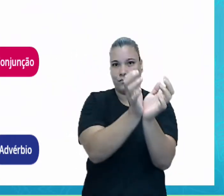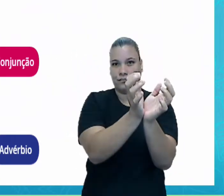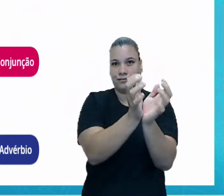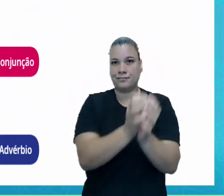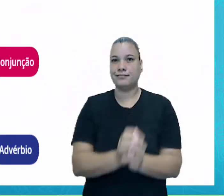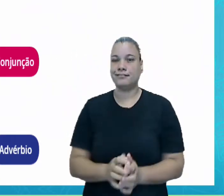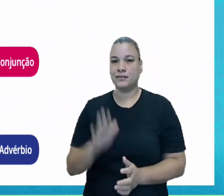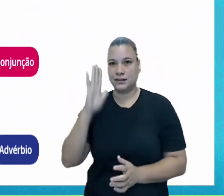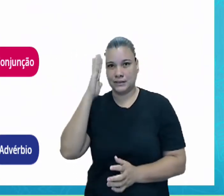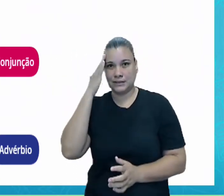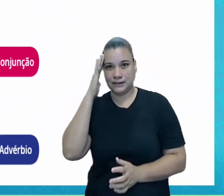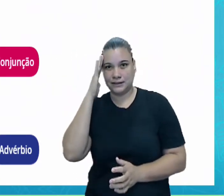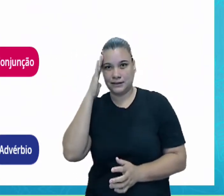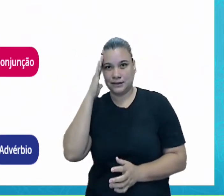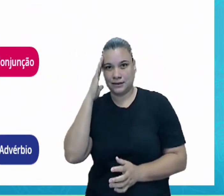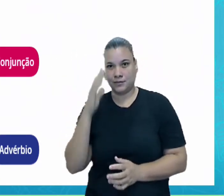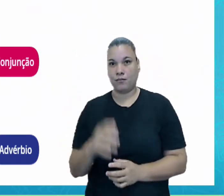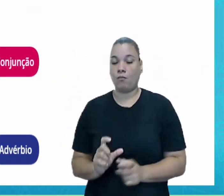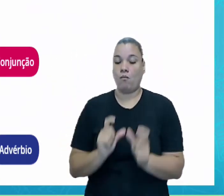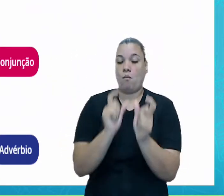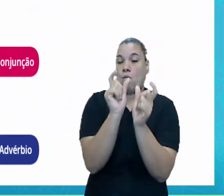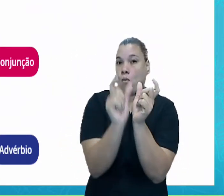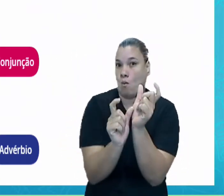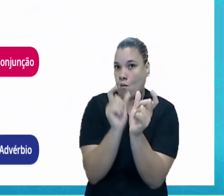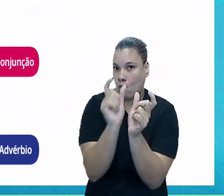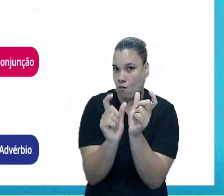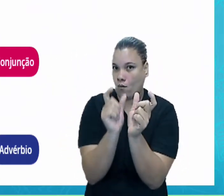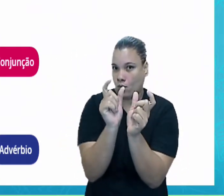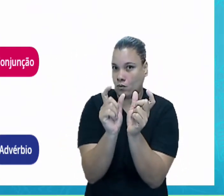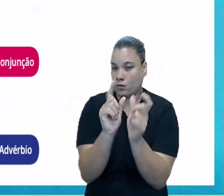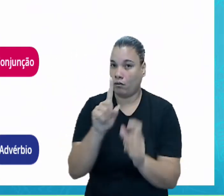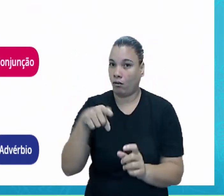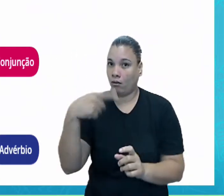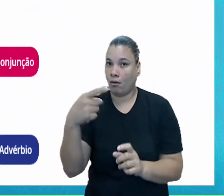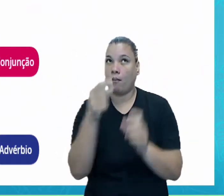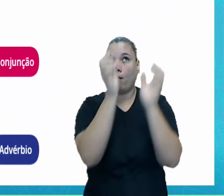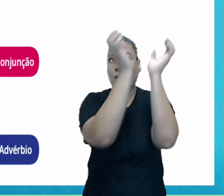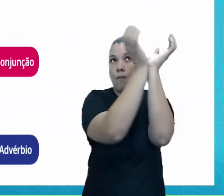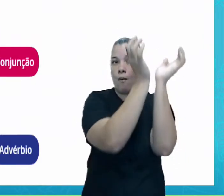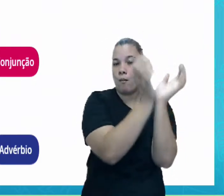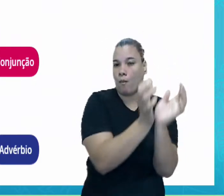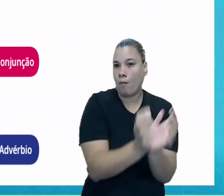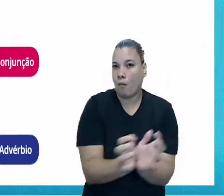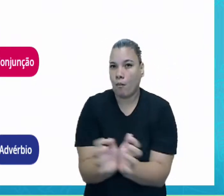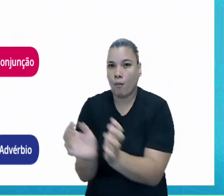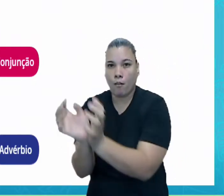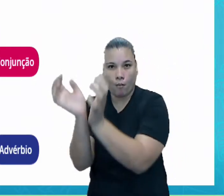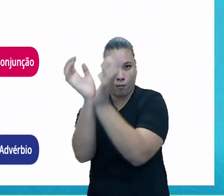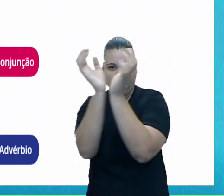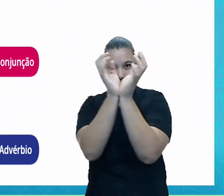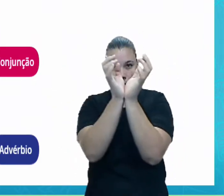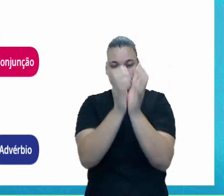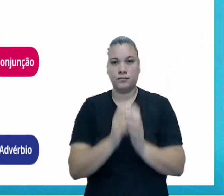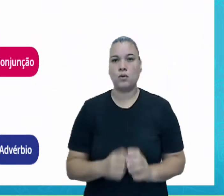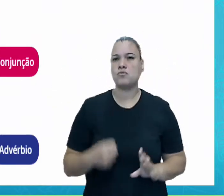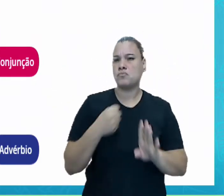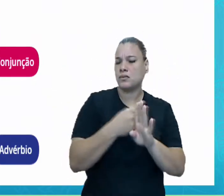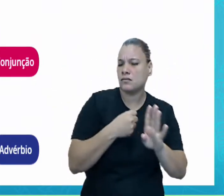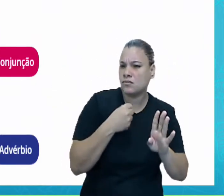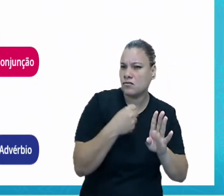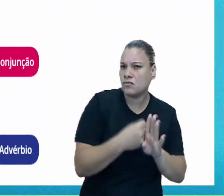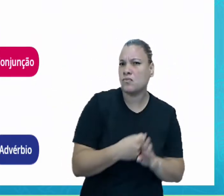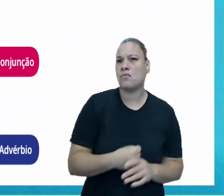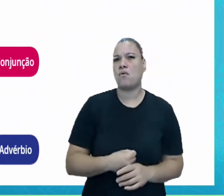palavra. E as 10 classes gramaticais. Nós temos o substantivo, o artigo, adjetivo,